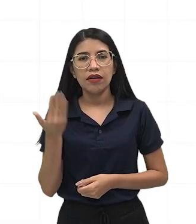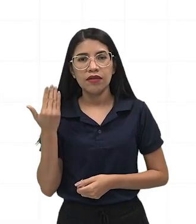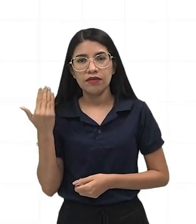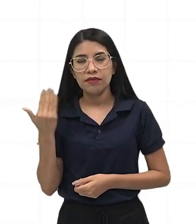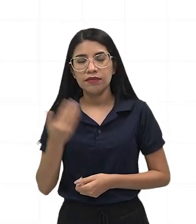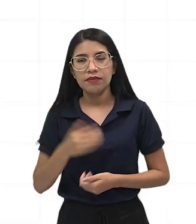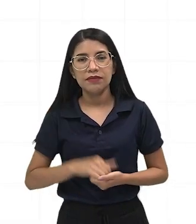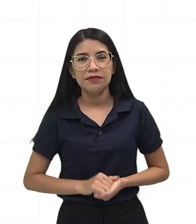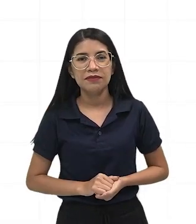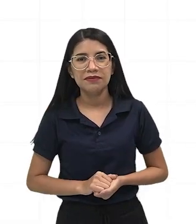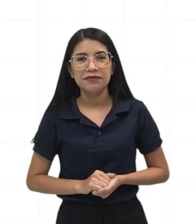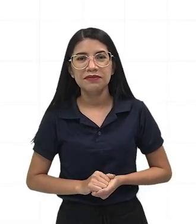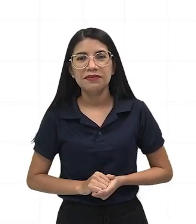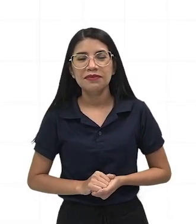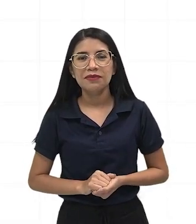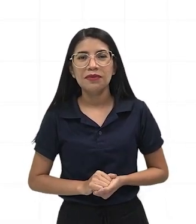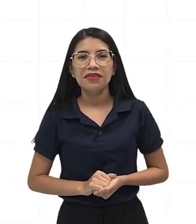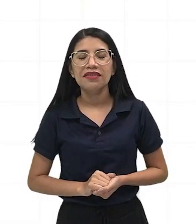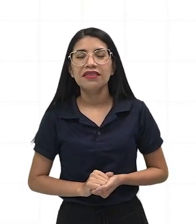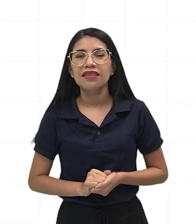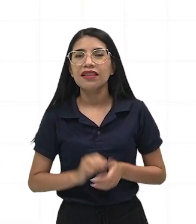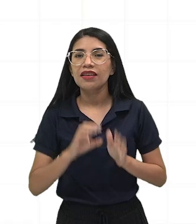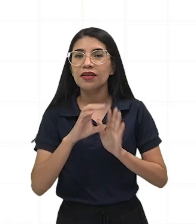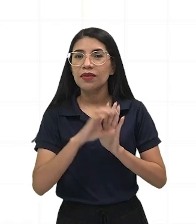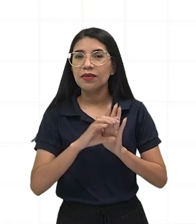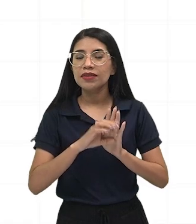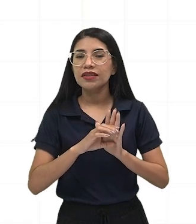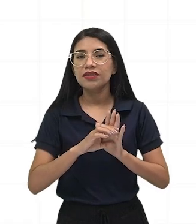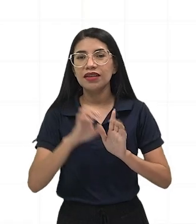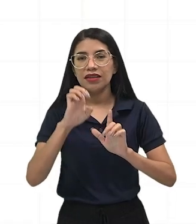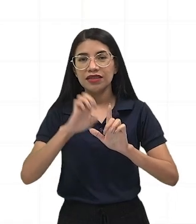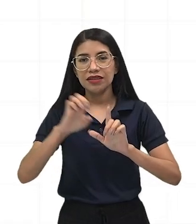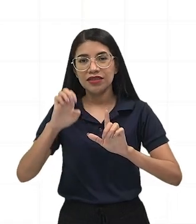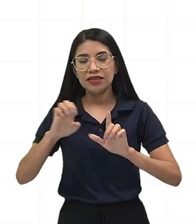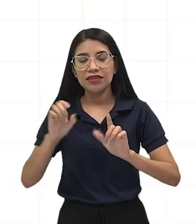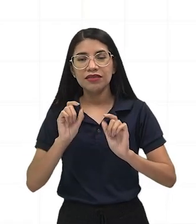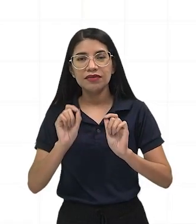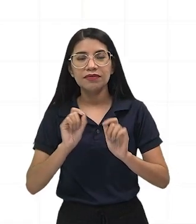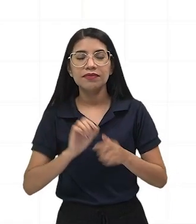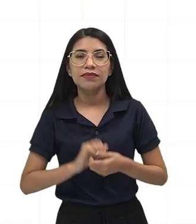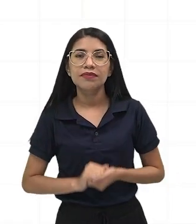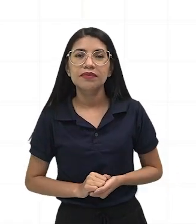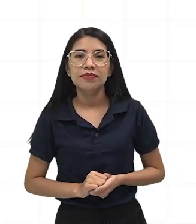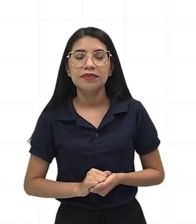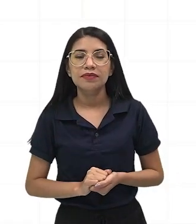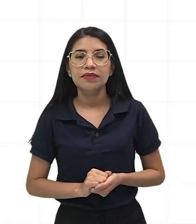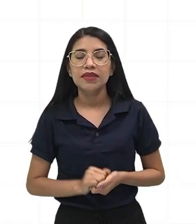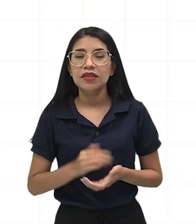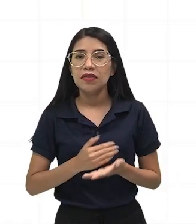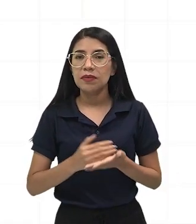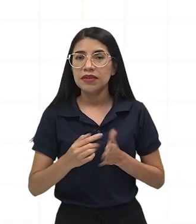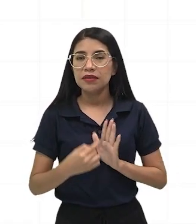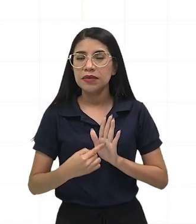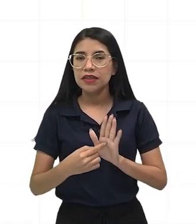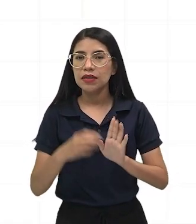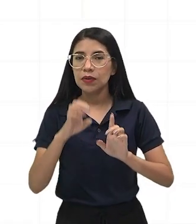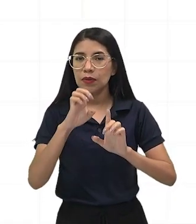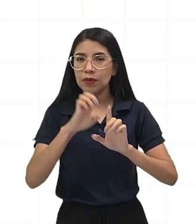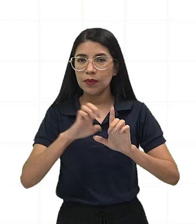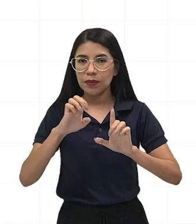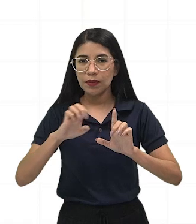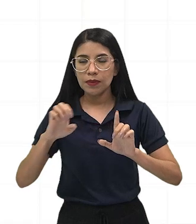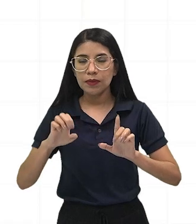lá. Conceito da estatística. Temos, Vamos começar por